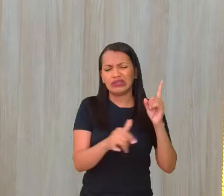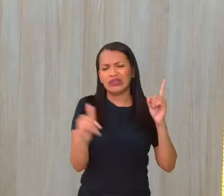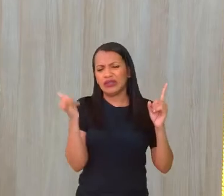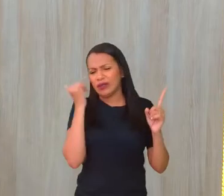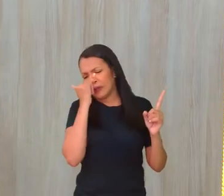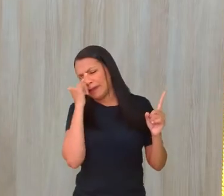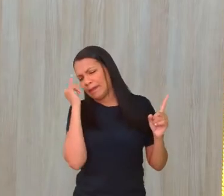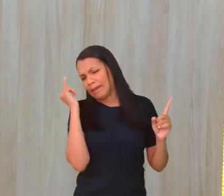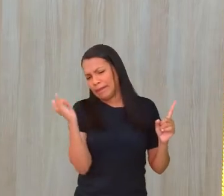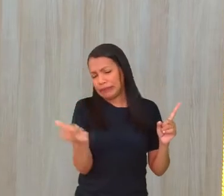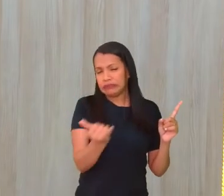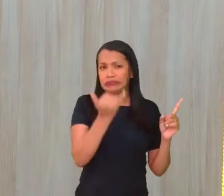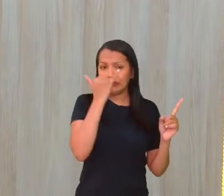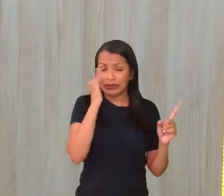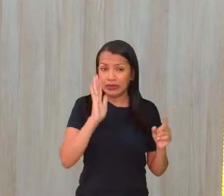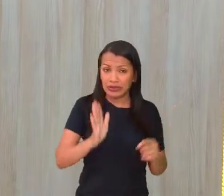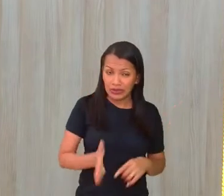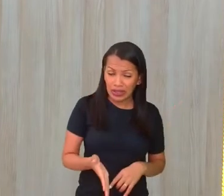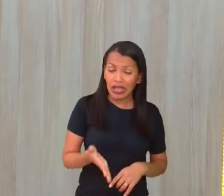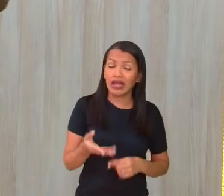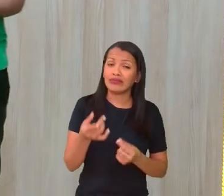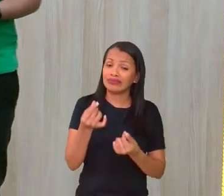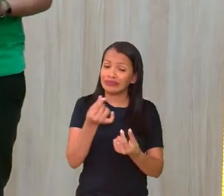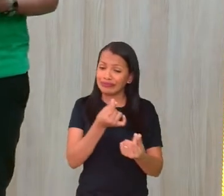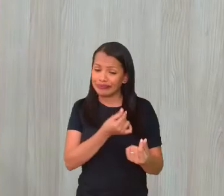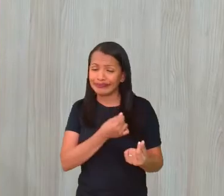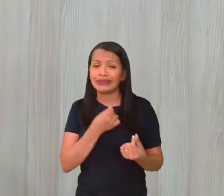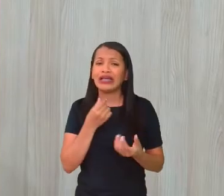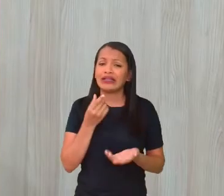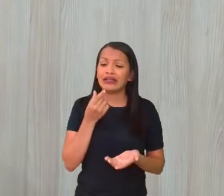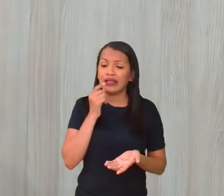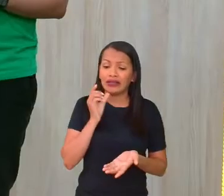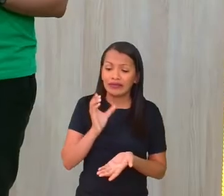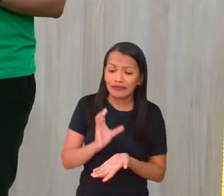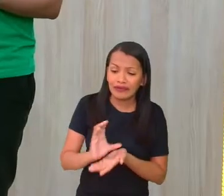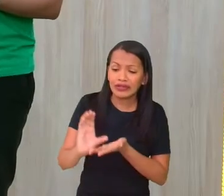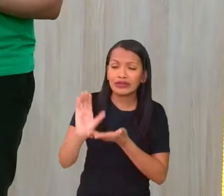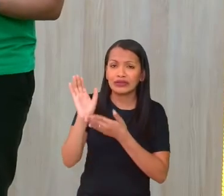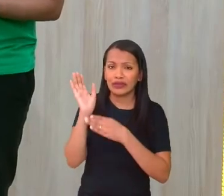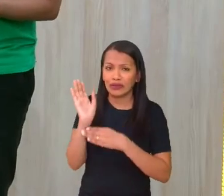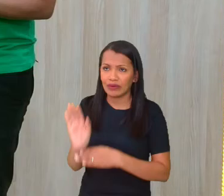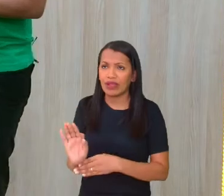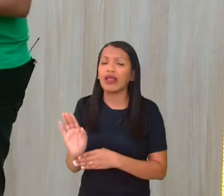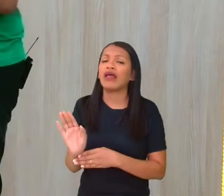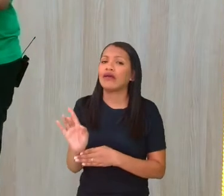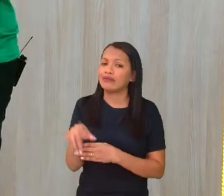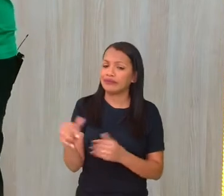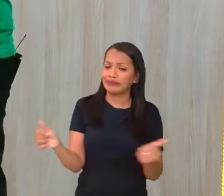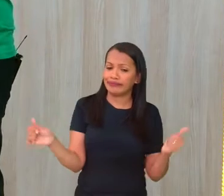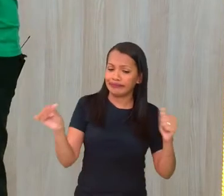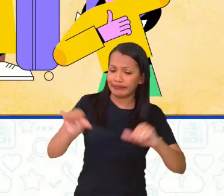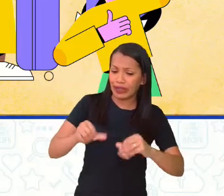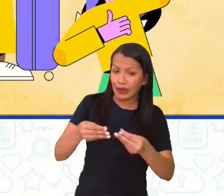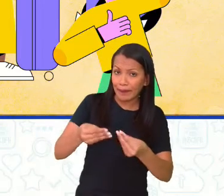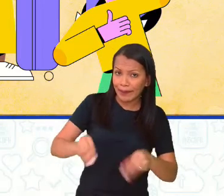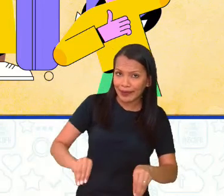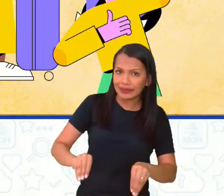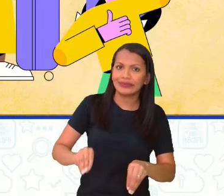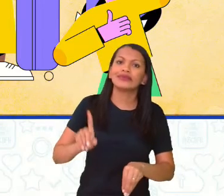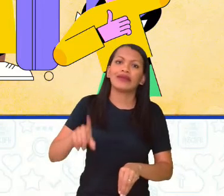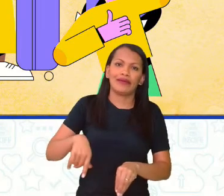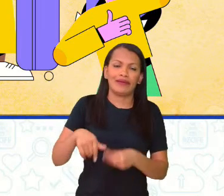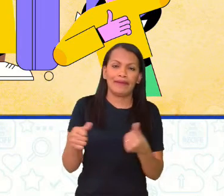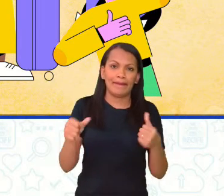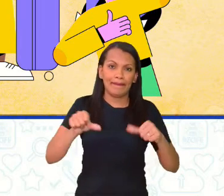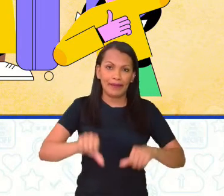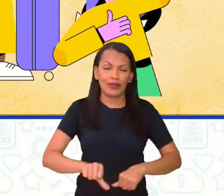difícil investir sem os prejuízos, né, professor Gilson? Com os prejuízos fica pior, né? Então, deixa eu ver aqui, ó. A gente tem,